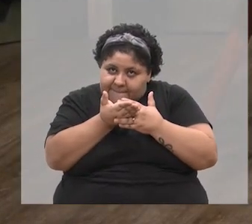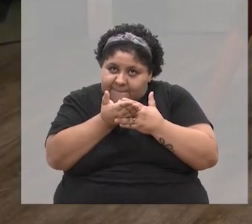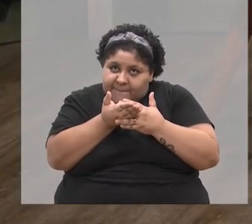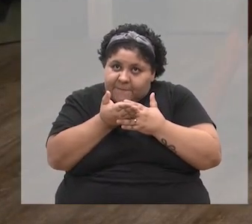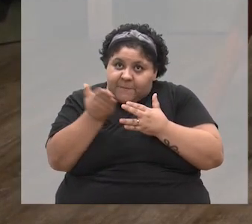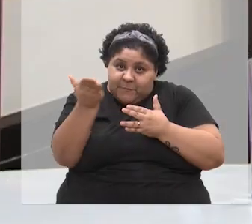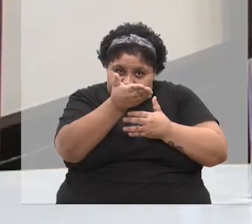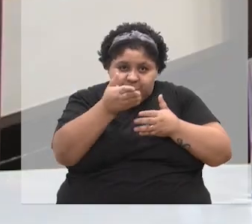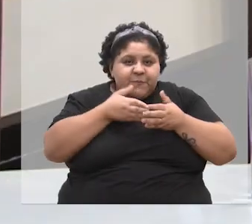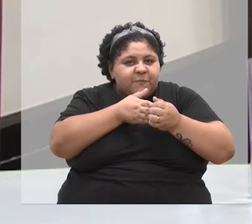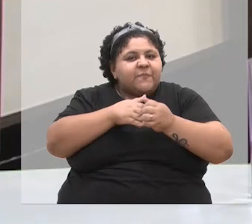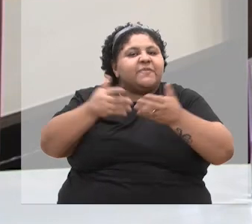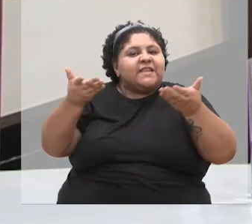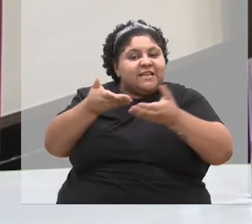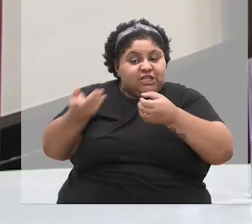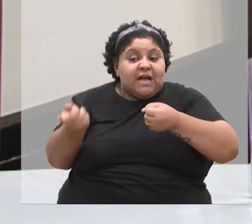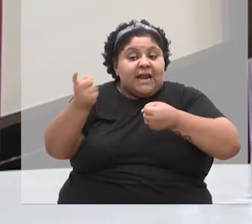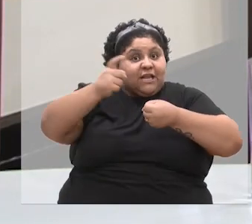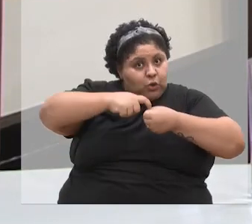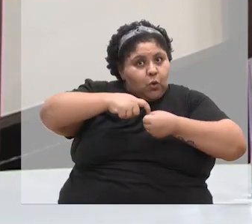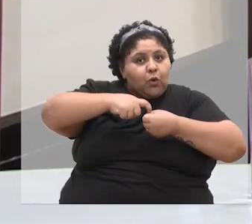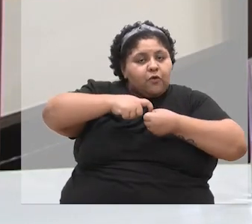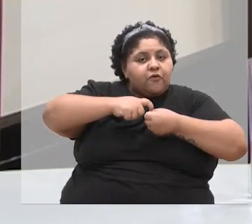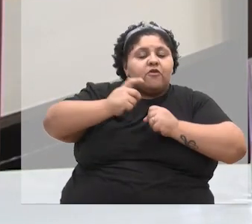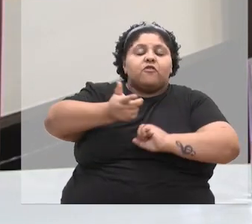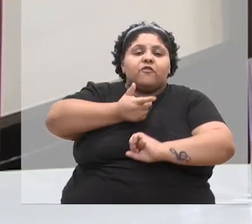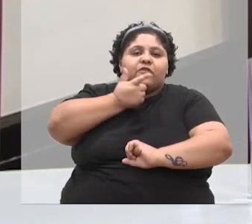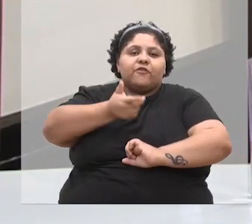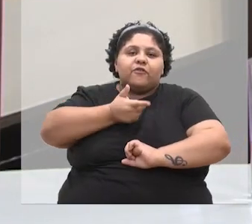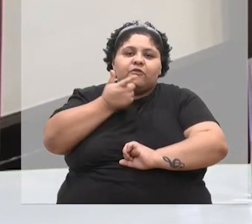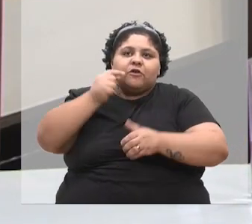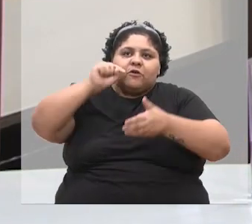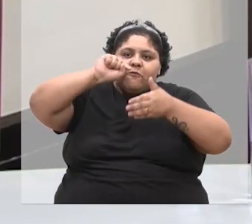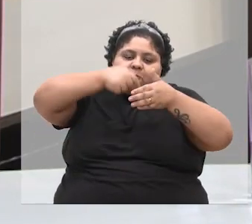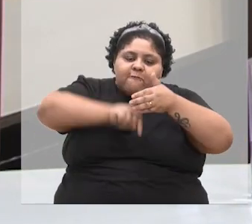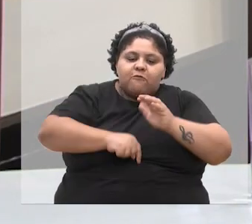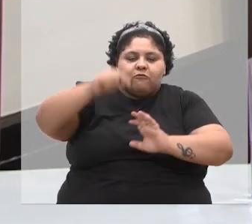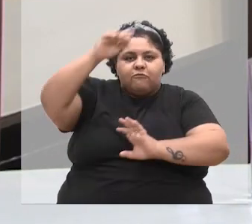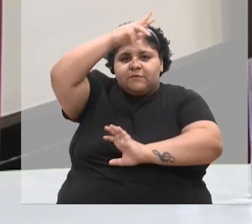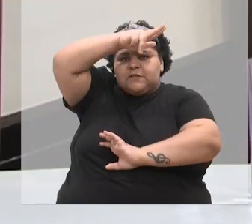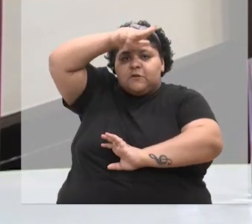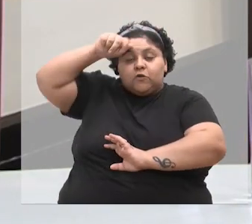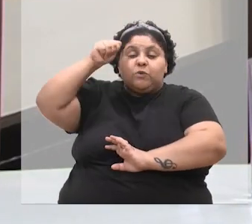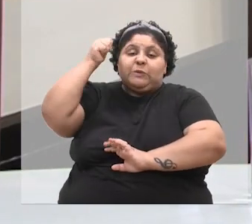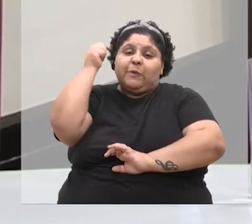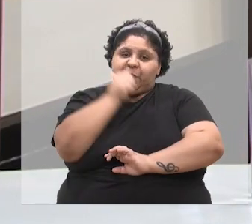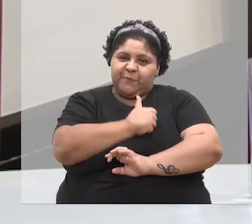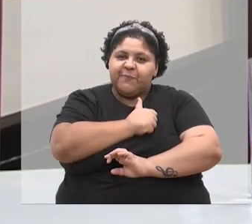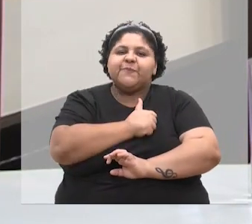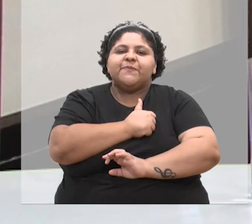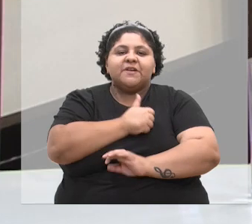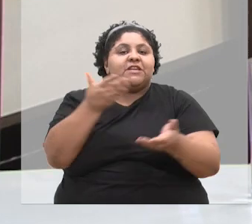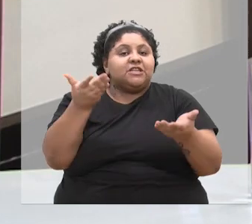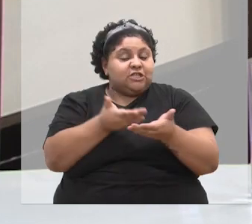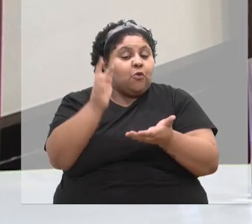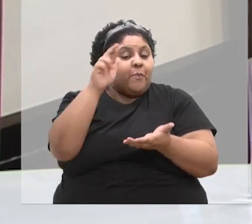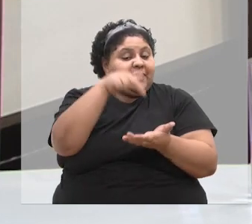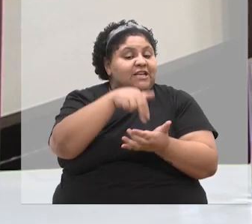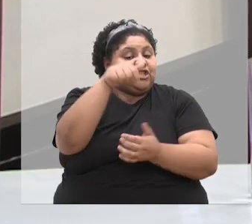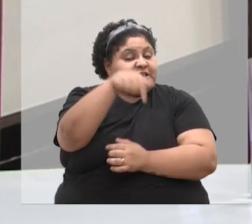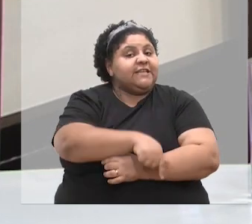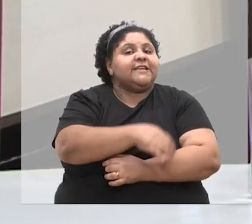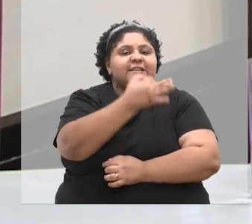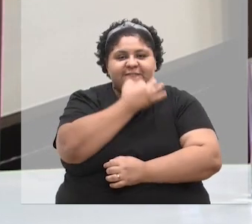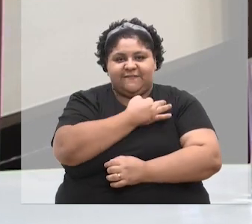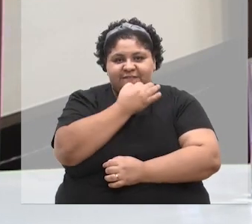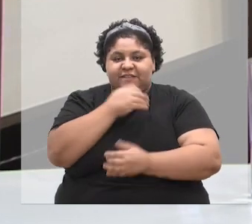breve pausa para o intervalo e para quem está nos acompanhando, já no retorno, trataremos do Fundo Municipal da Mulher,